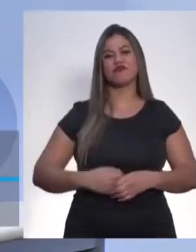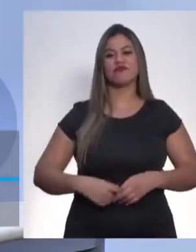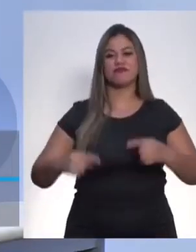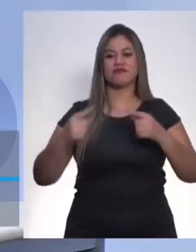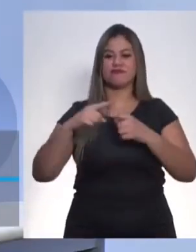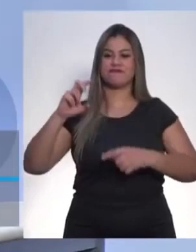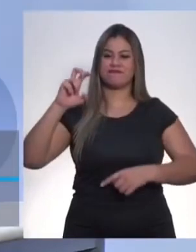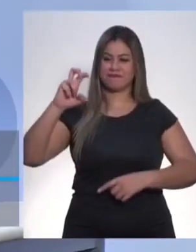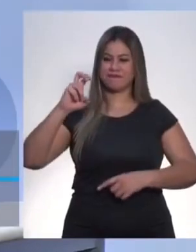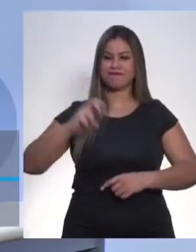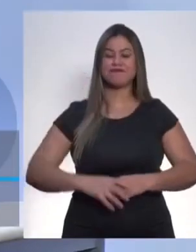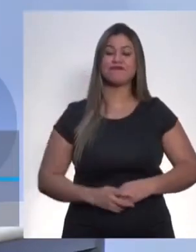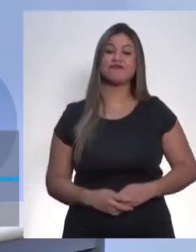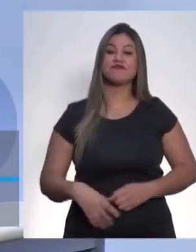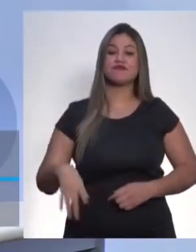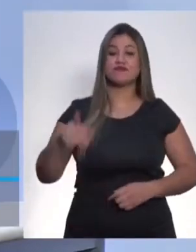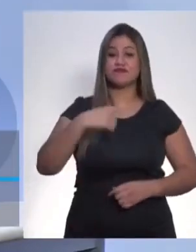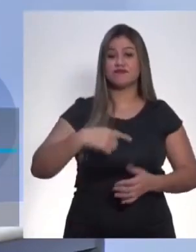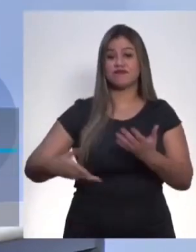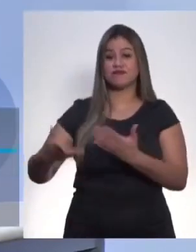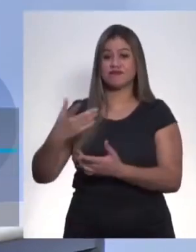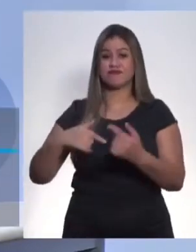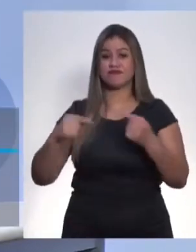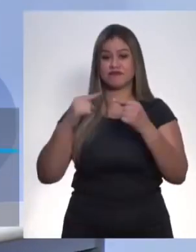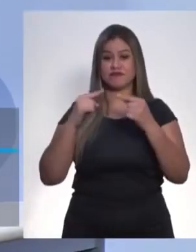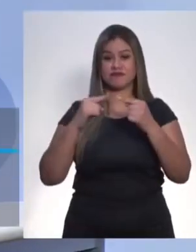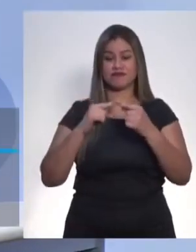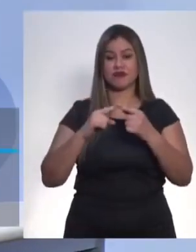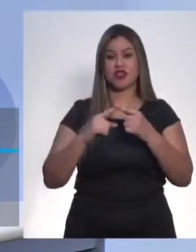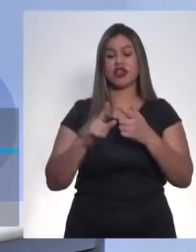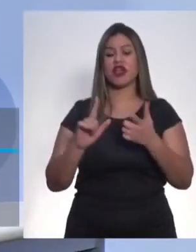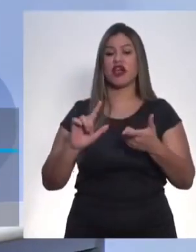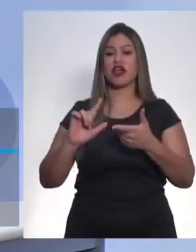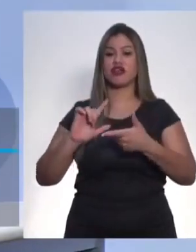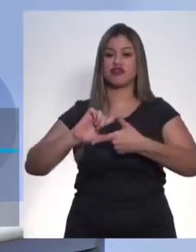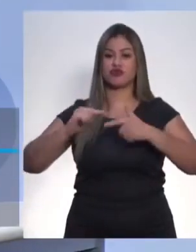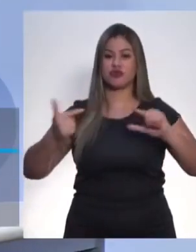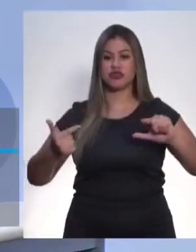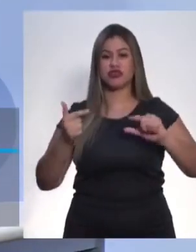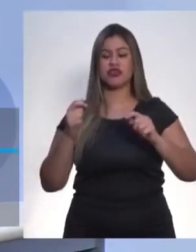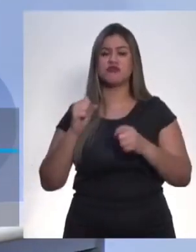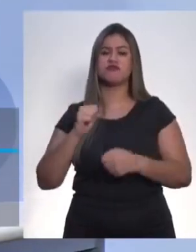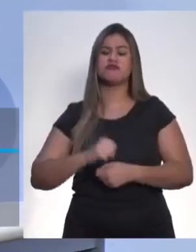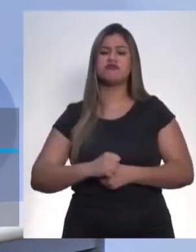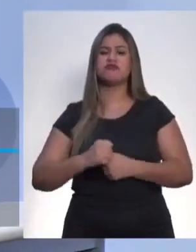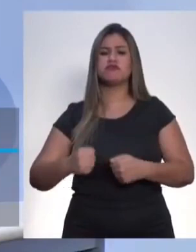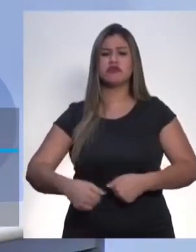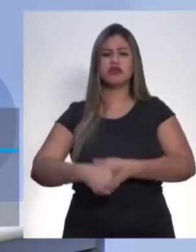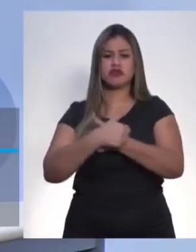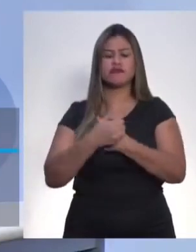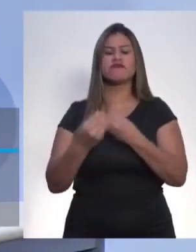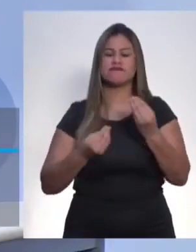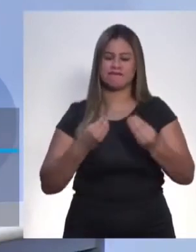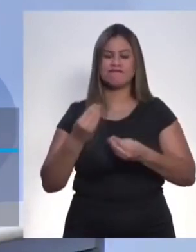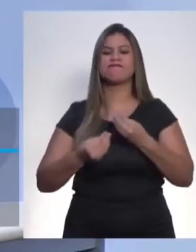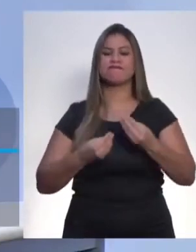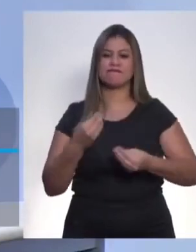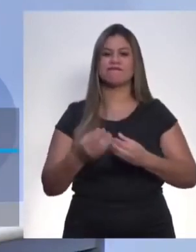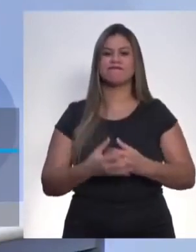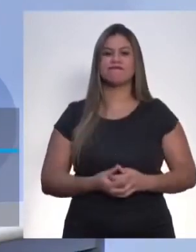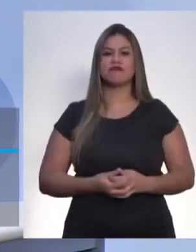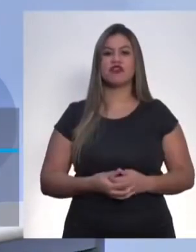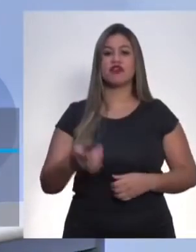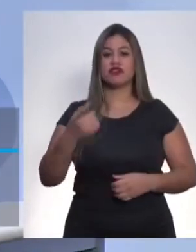5, isso mesmo. Hoje a gente vai falar da relação da equação com a geometria. Na última aula a gente também falou dessa relação, mas nós